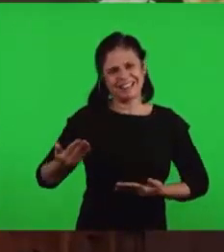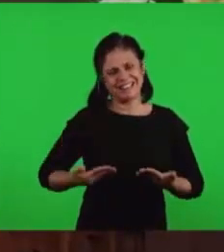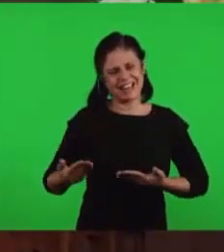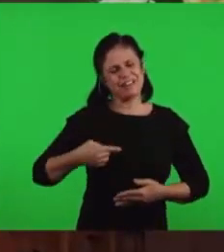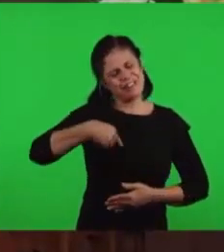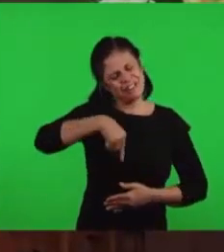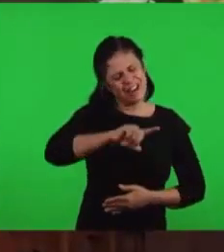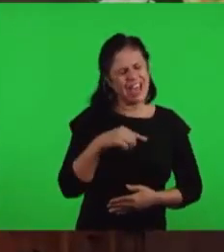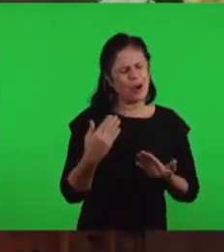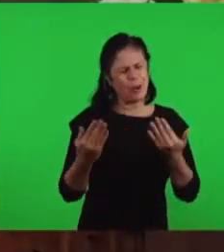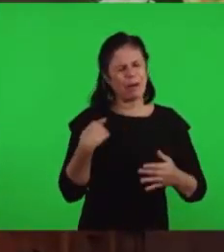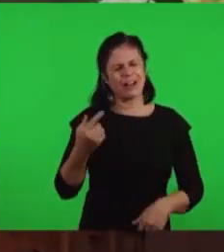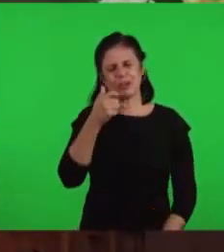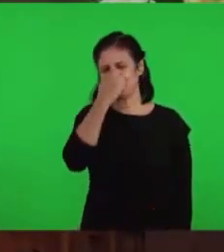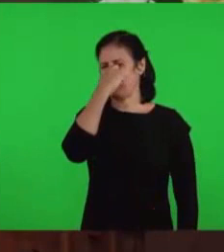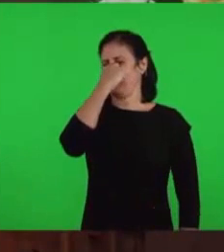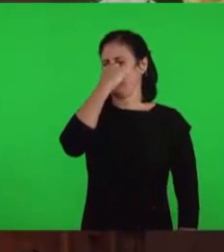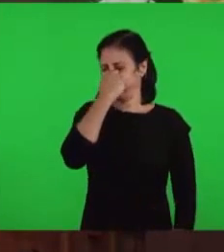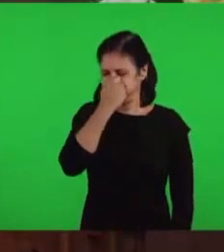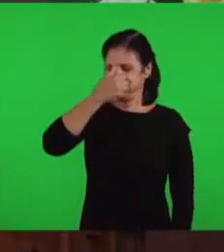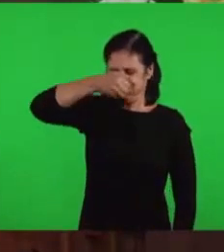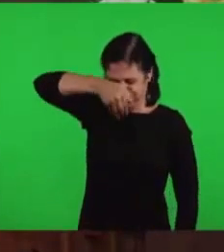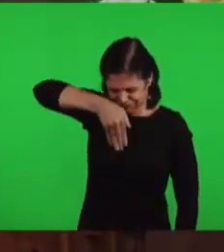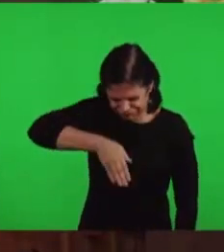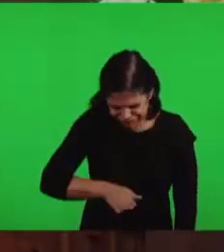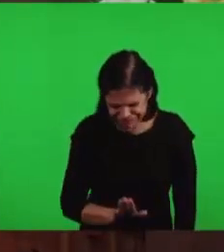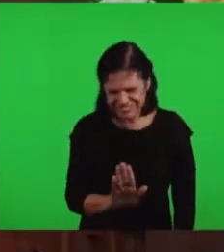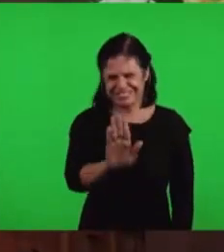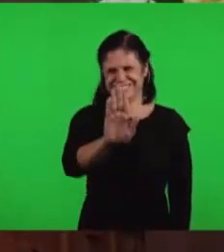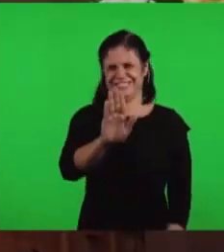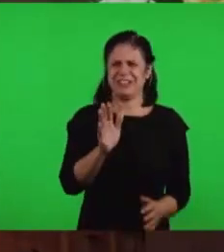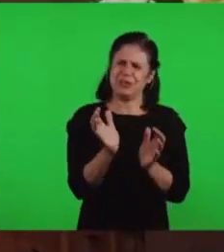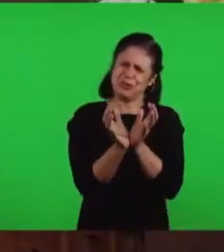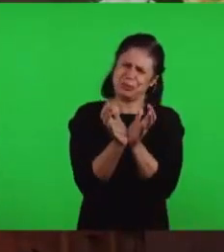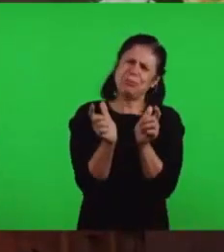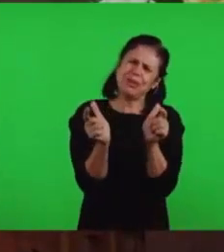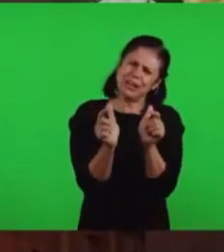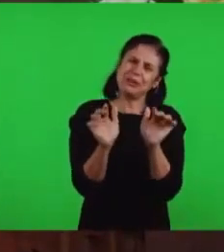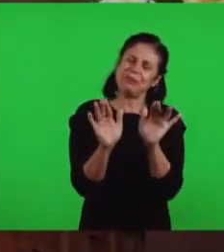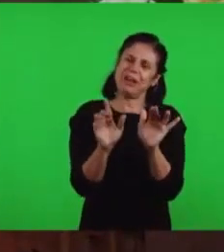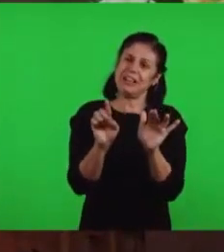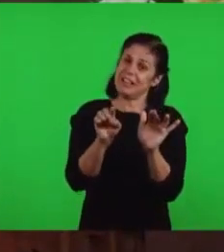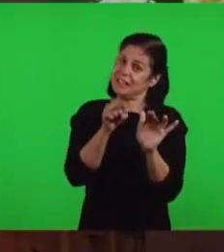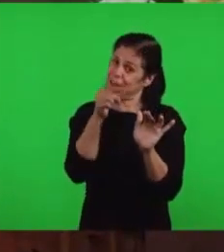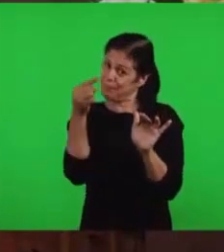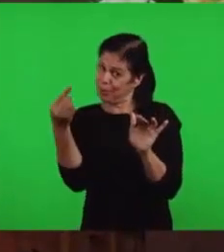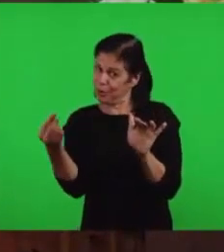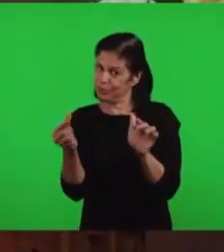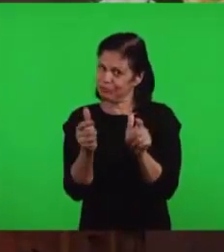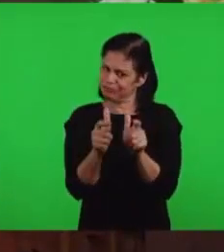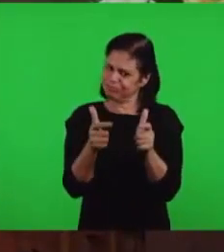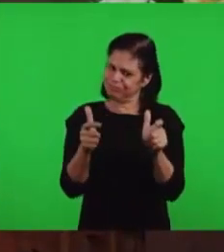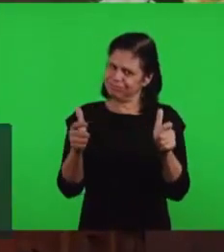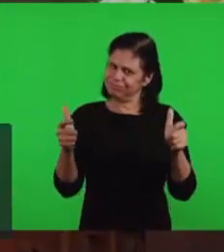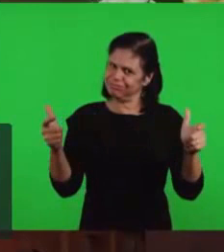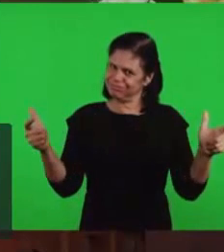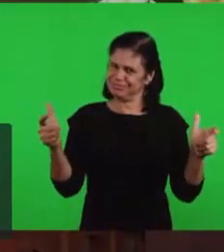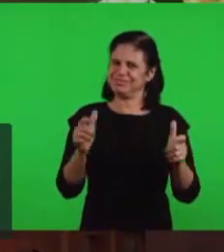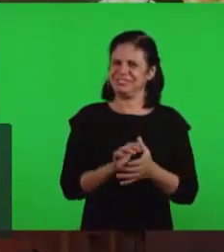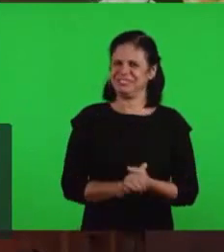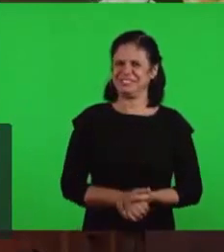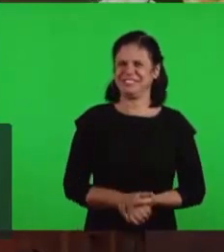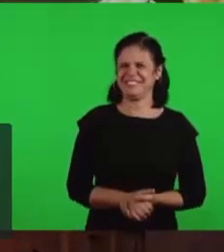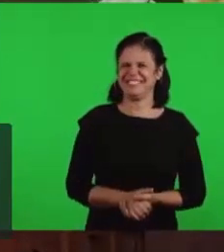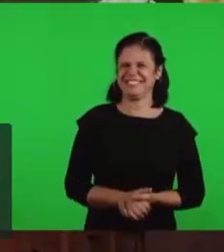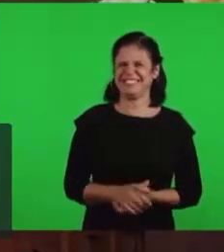mergulhar essa semana por um pequeno grupo depois nós vamos no decorrer do tempo vamos ver